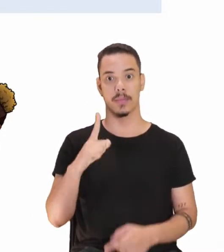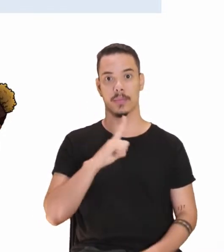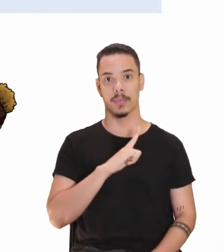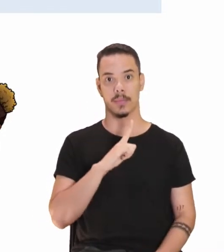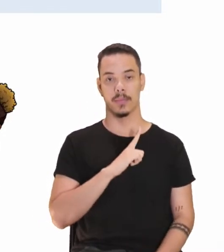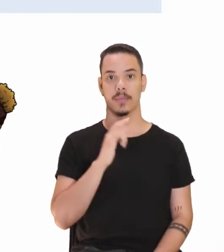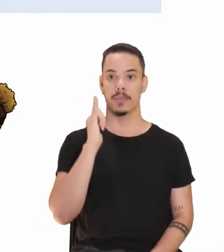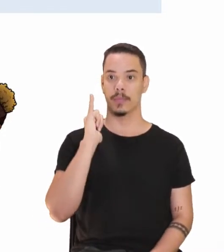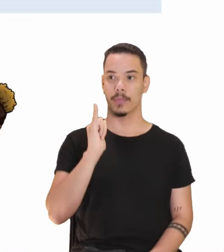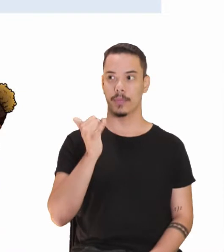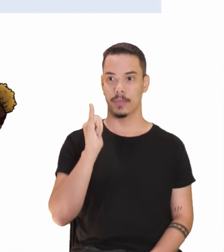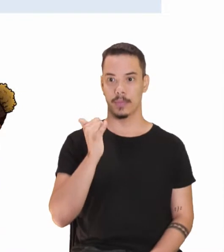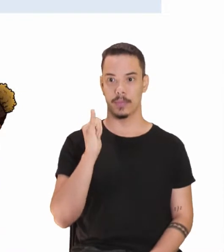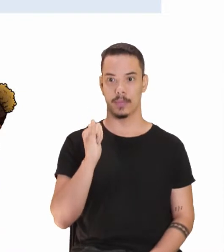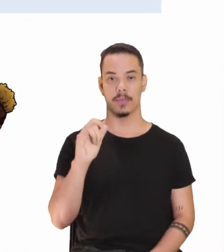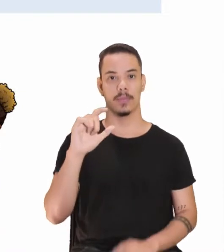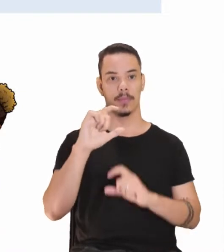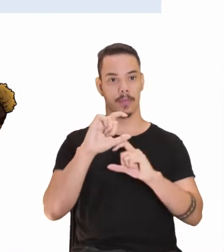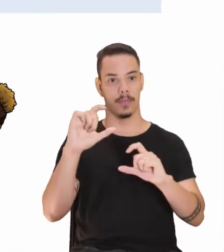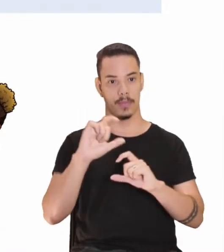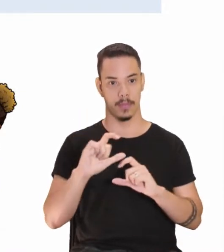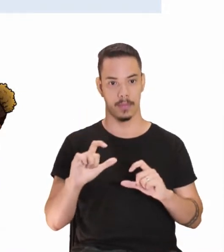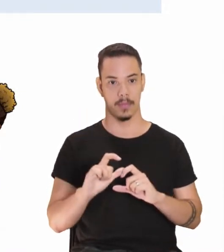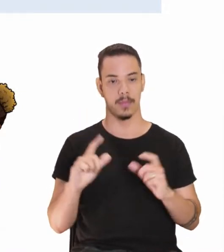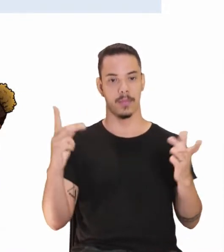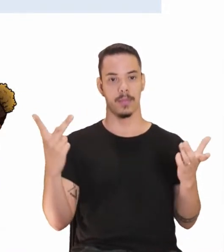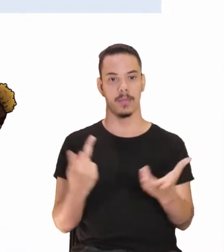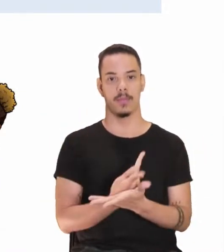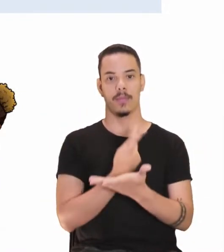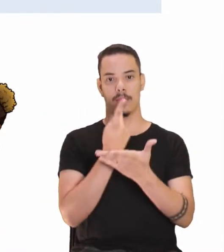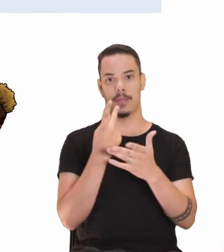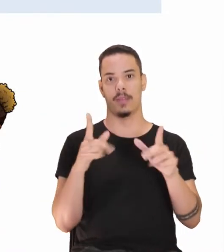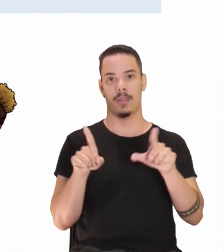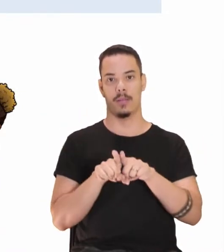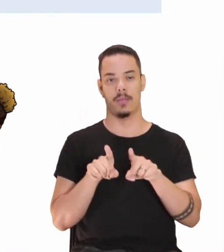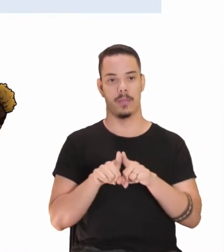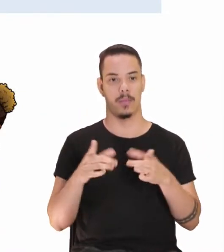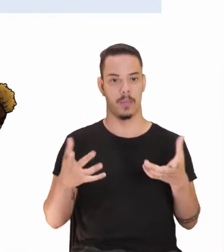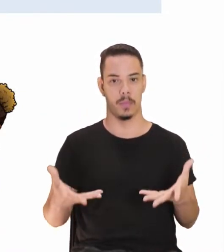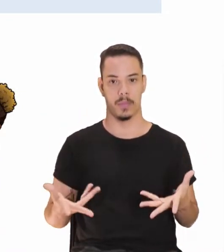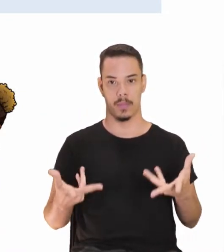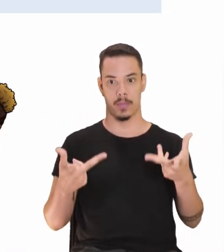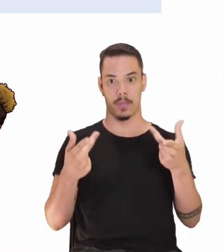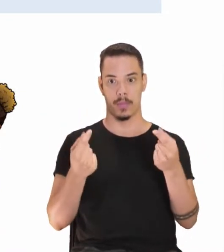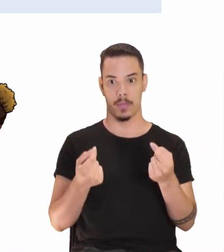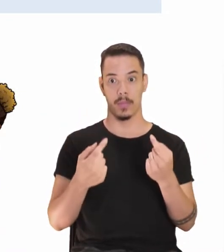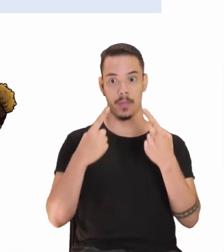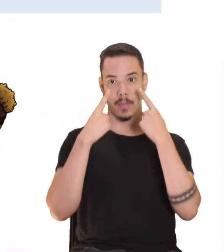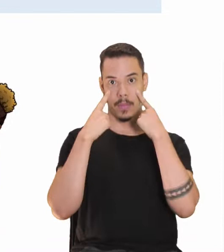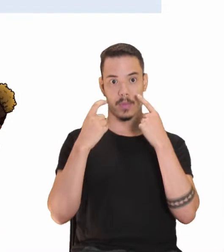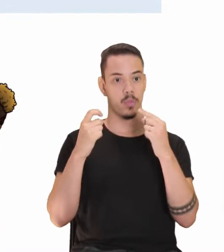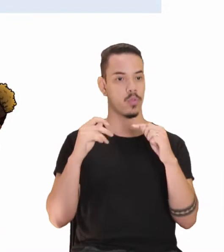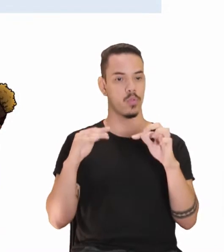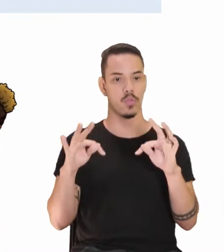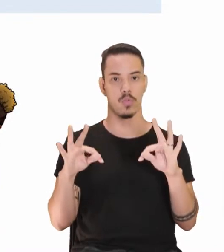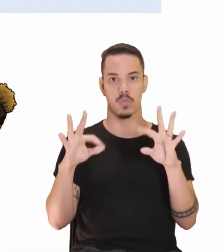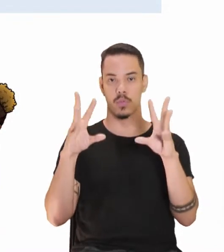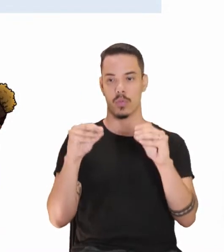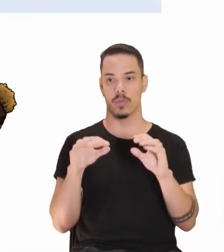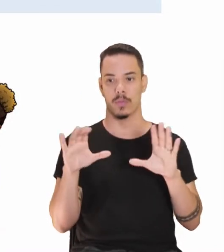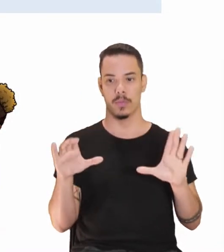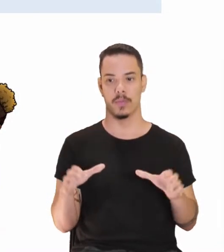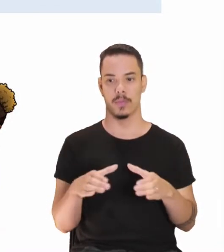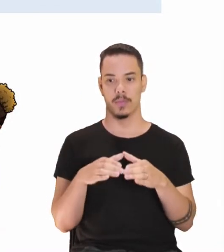a narração em versos de um fato grandioso, maravilhoso, que interessa a todos, aí é toda